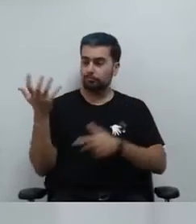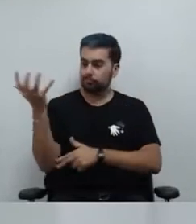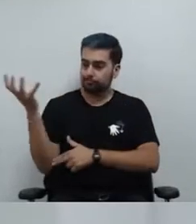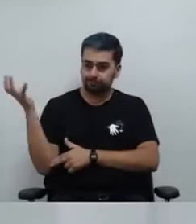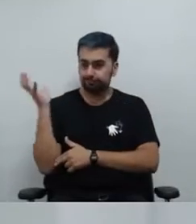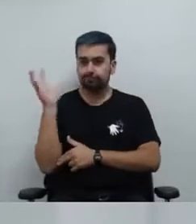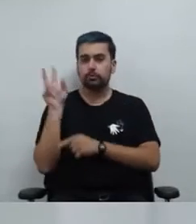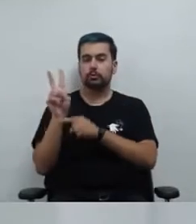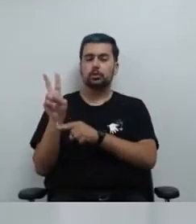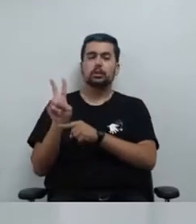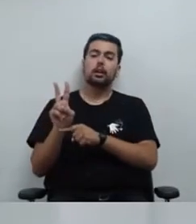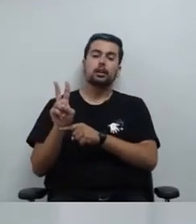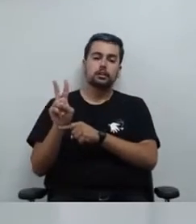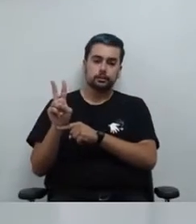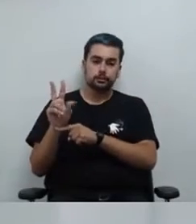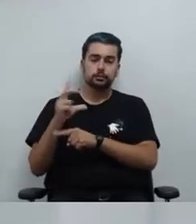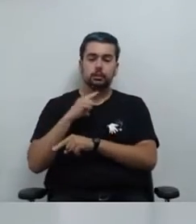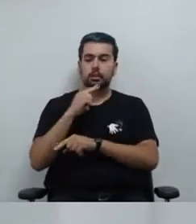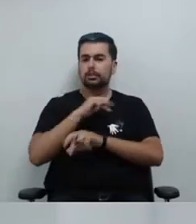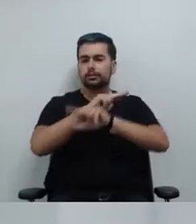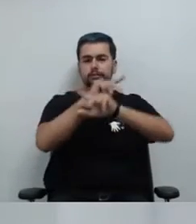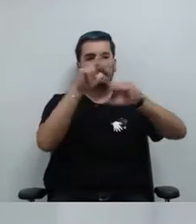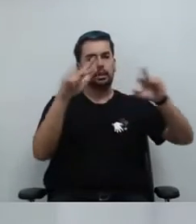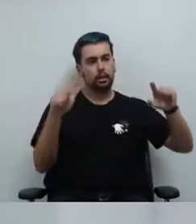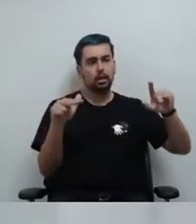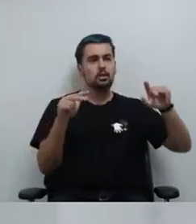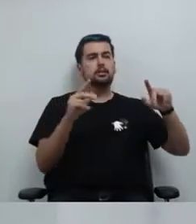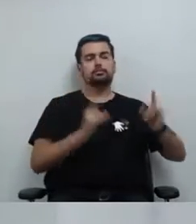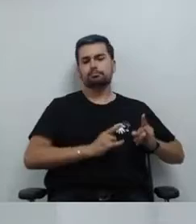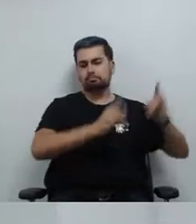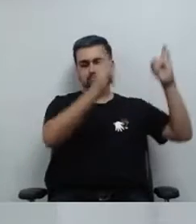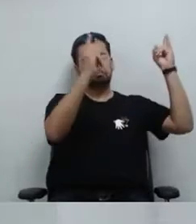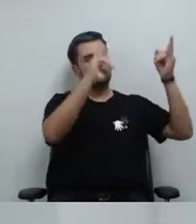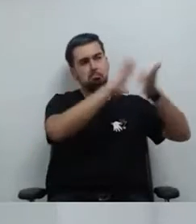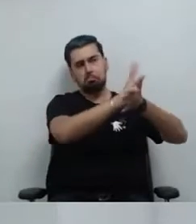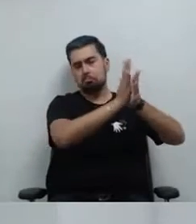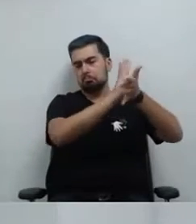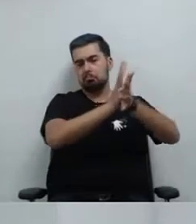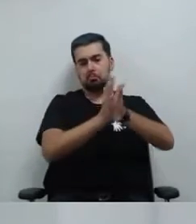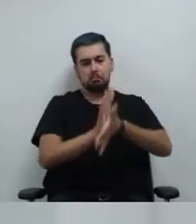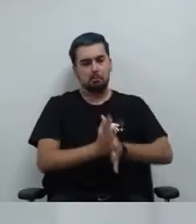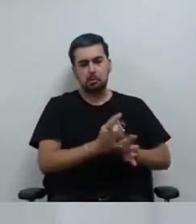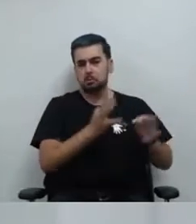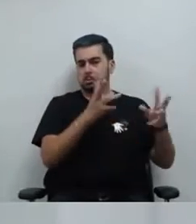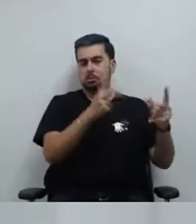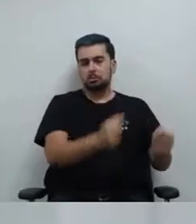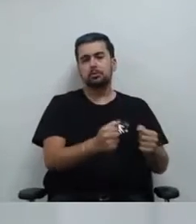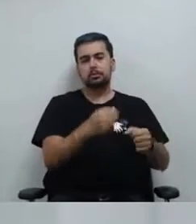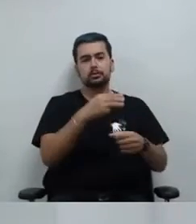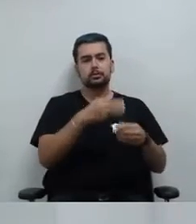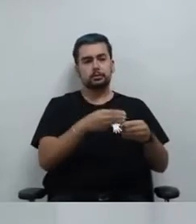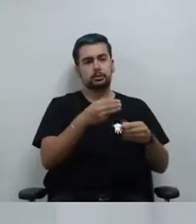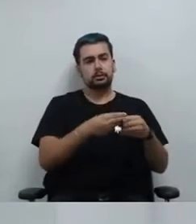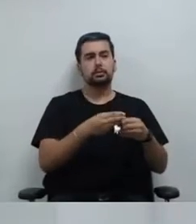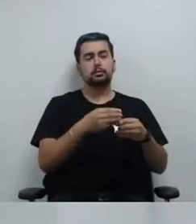grande, embora tenha muitos imóveis aí sendo deteriorados, do município do Estado da